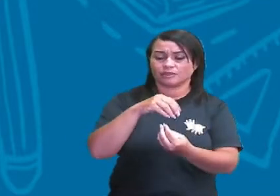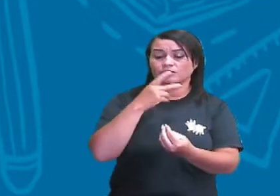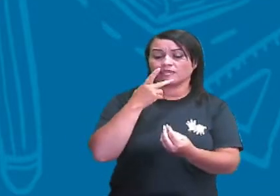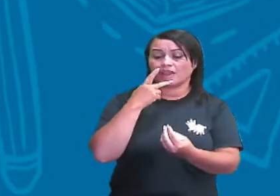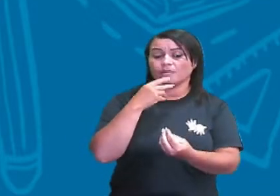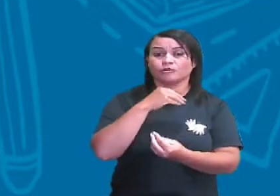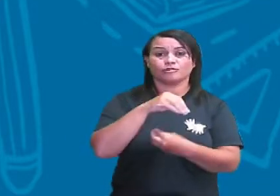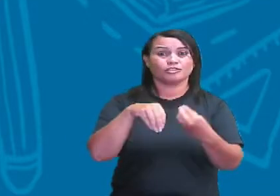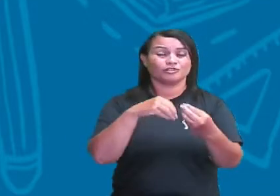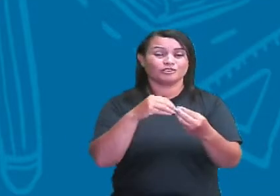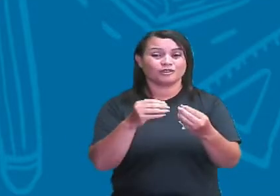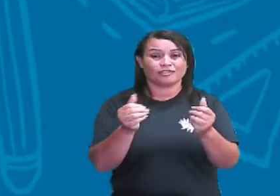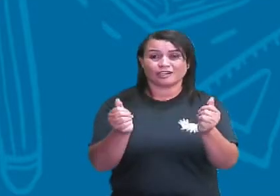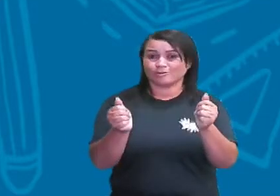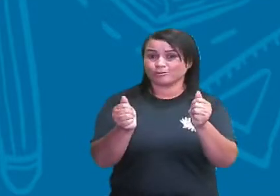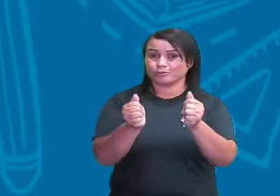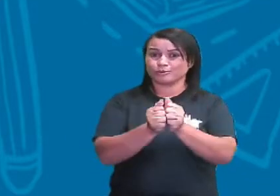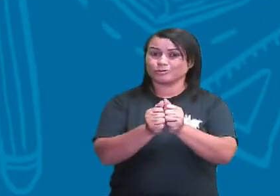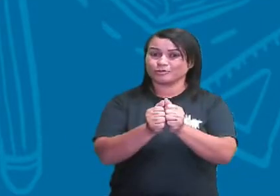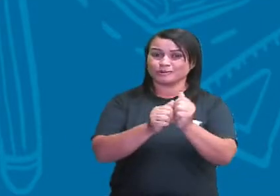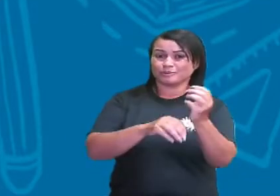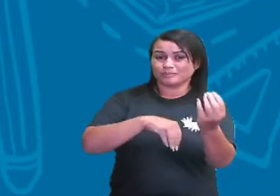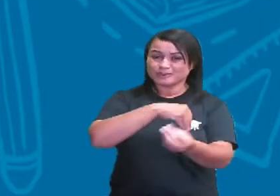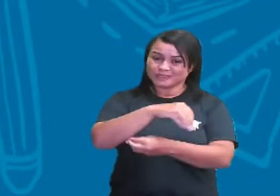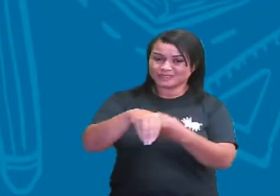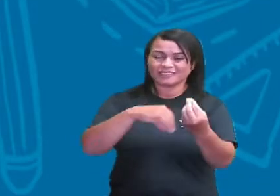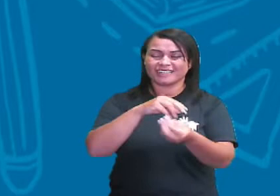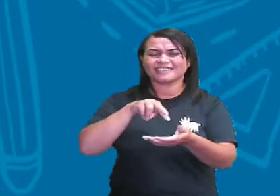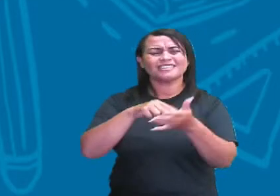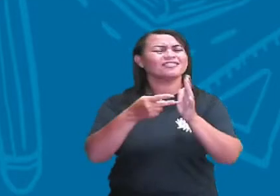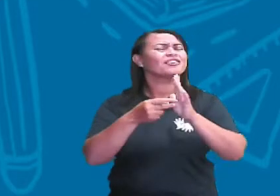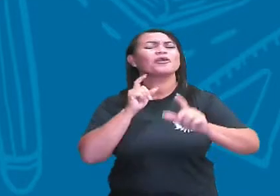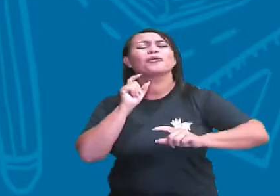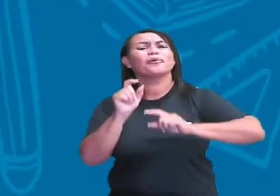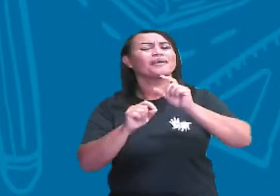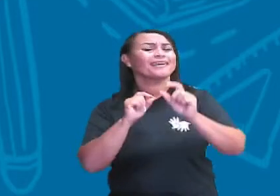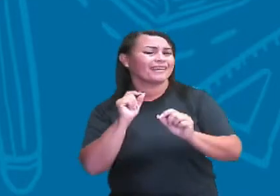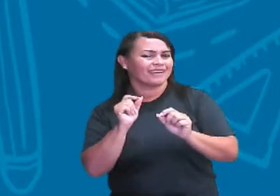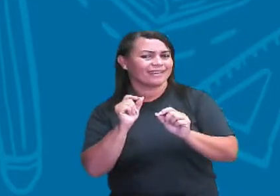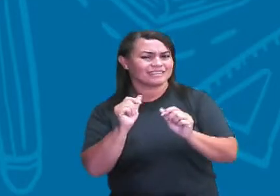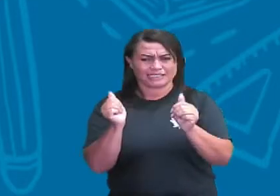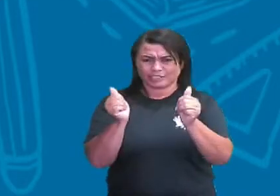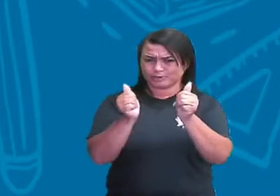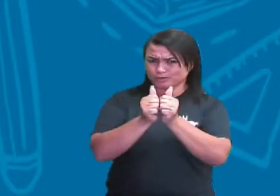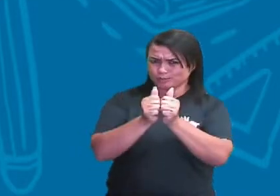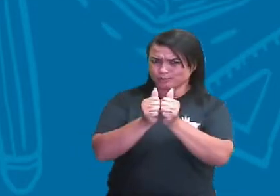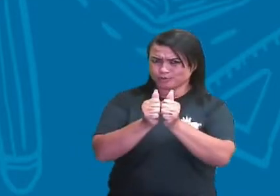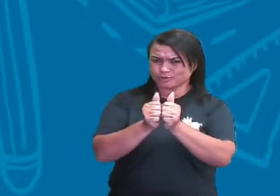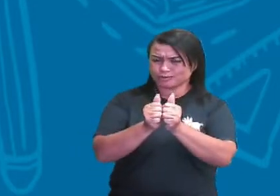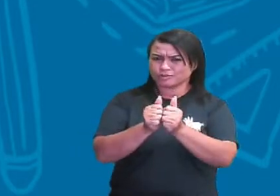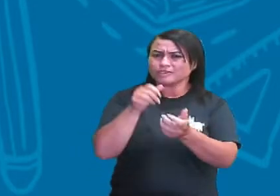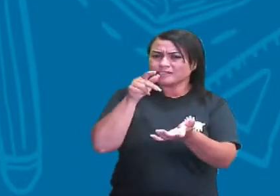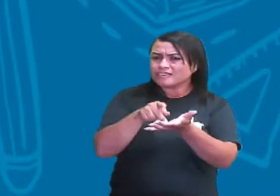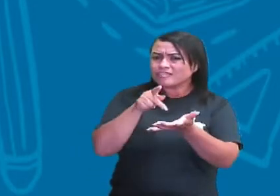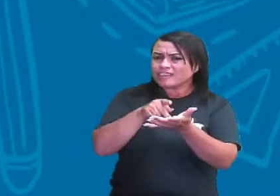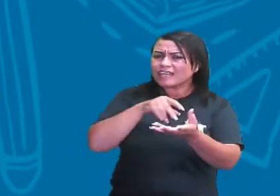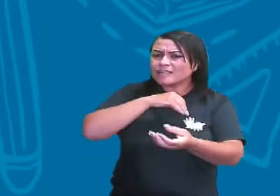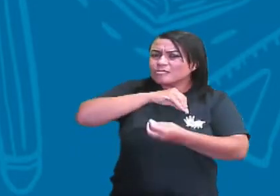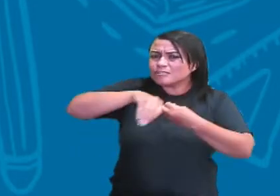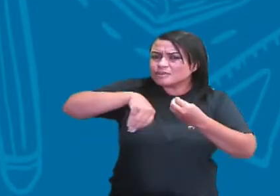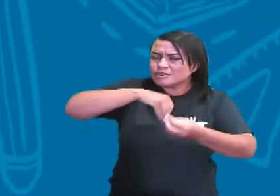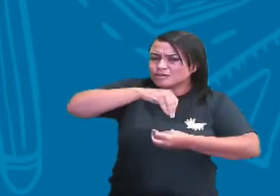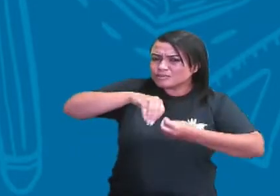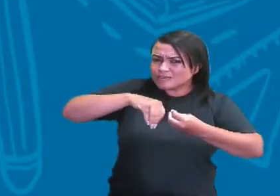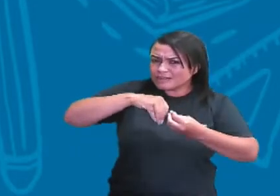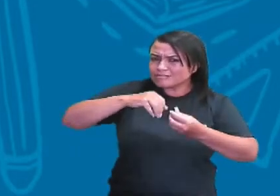falamos estamos junto e misturado, mas o que é uma mistura? Será que tudo que está junto está de fato misturado?